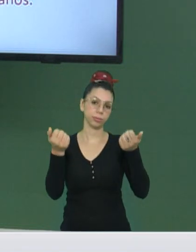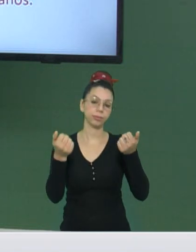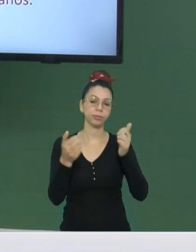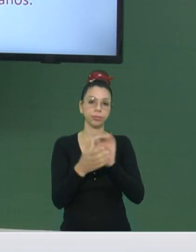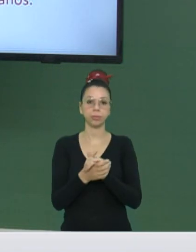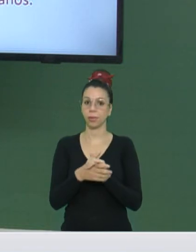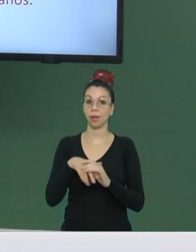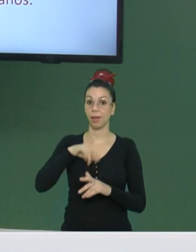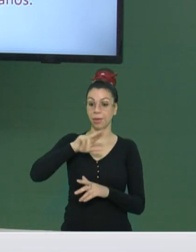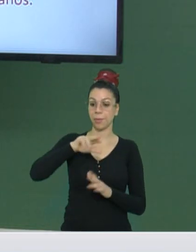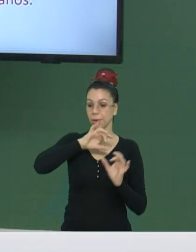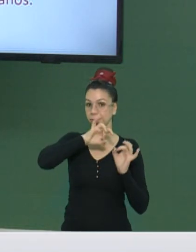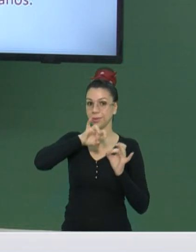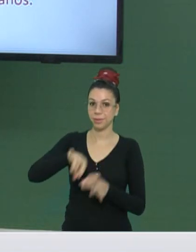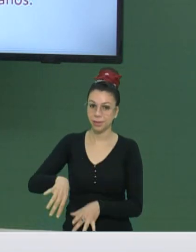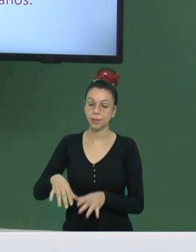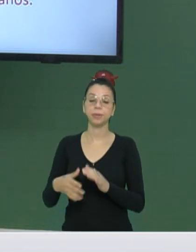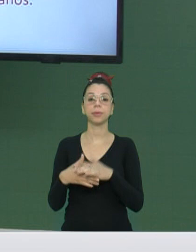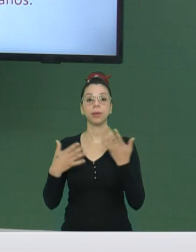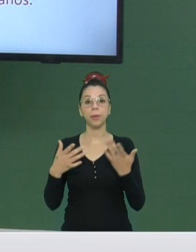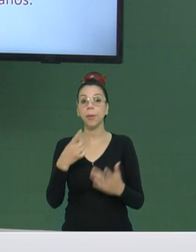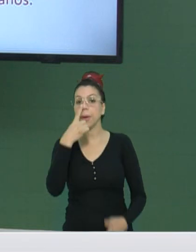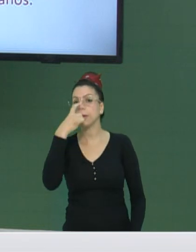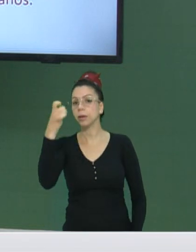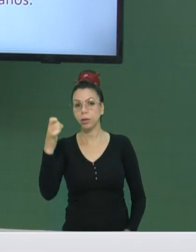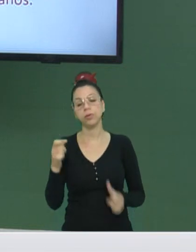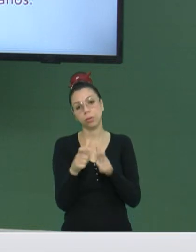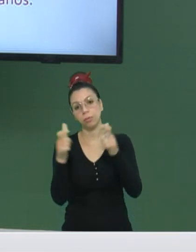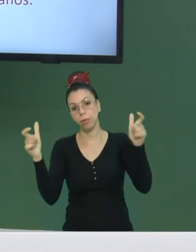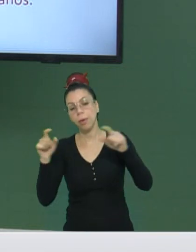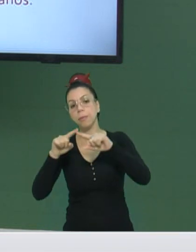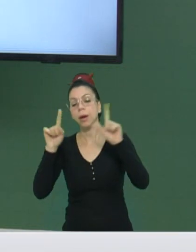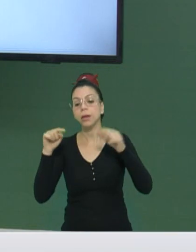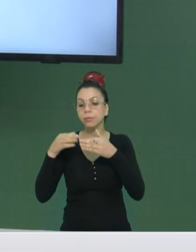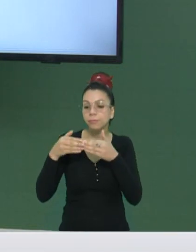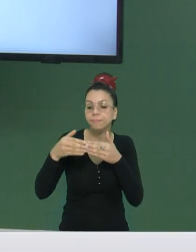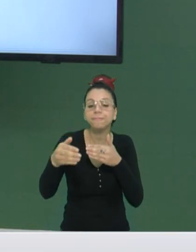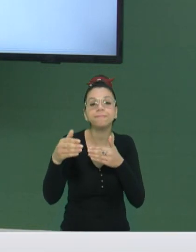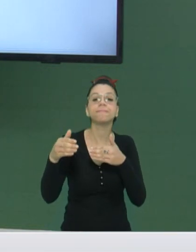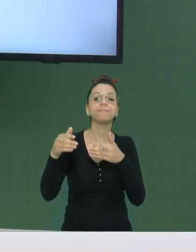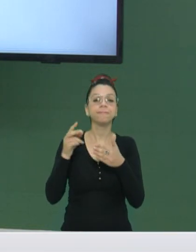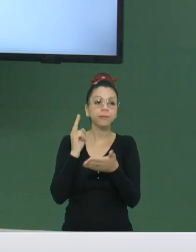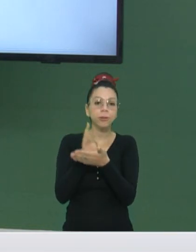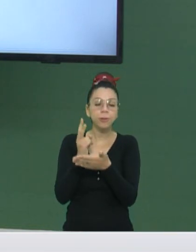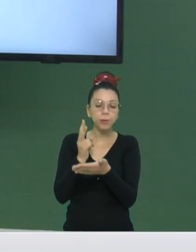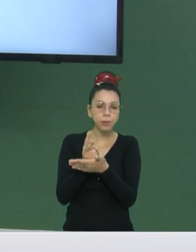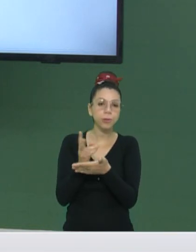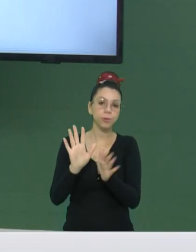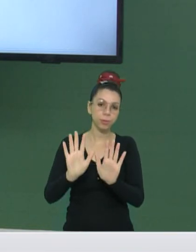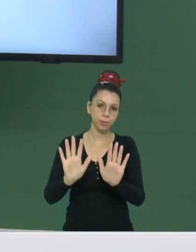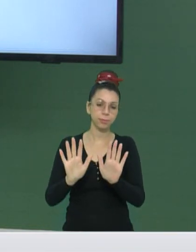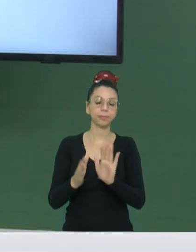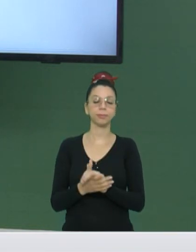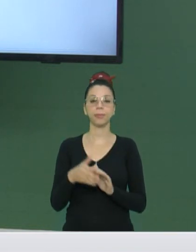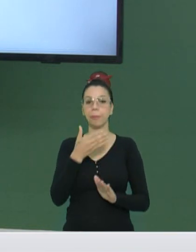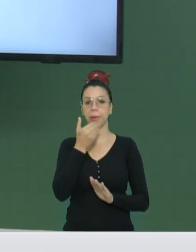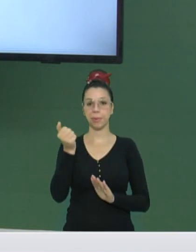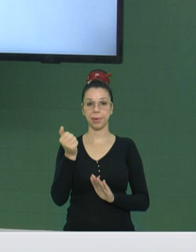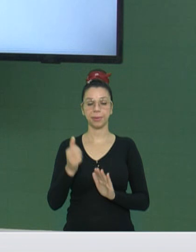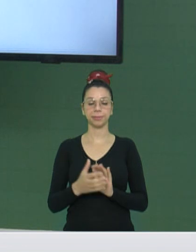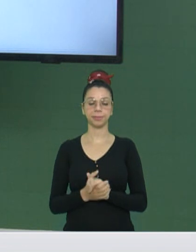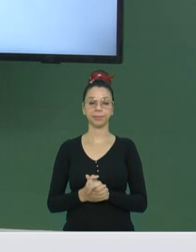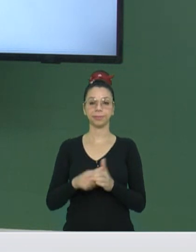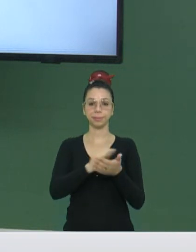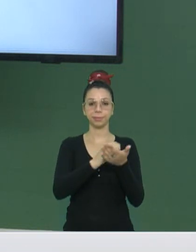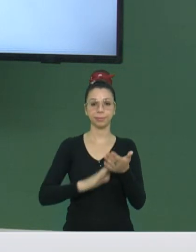O lixo ainda está alto, mas nós vamos trabalhar para diminuir isso. Muito bem. Atividade 3, pessoal. O